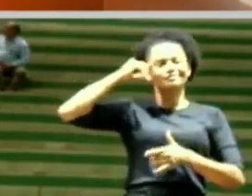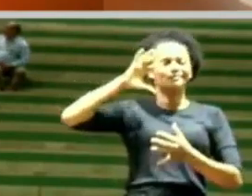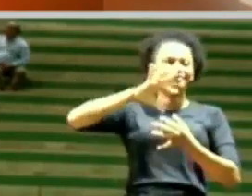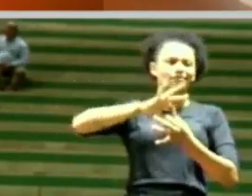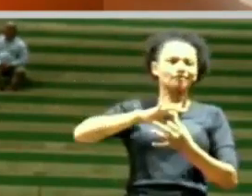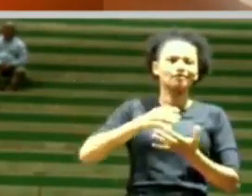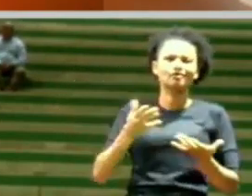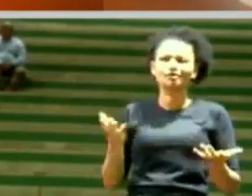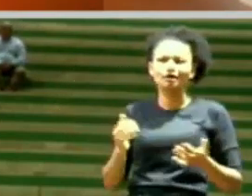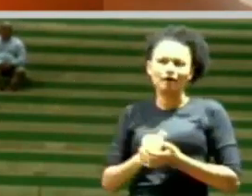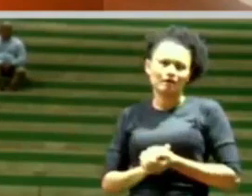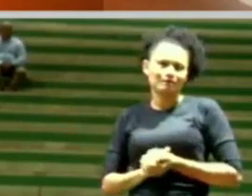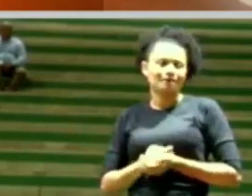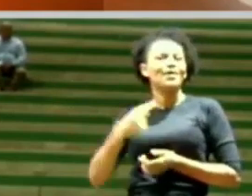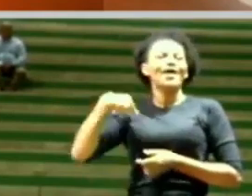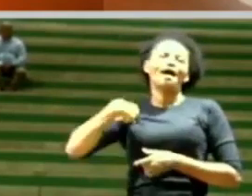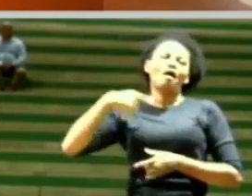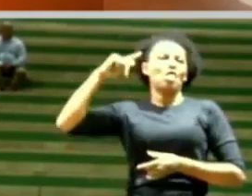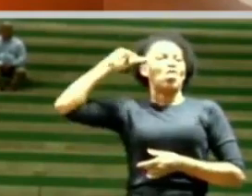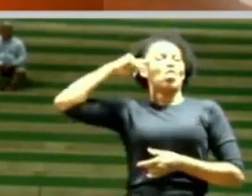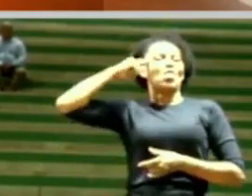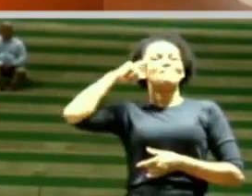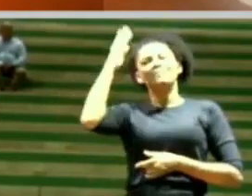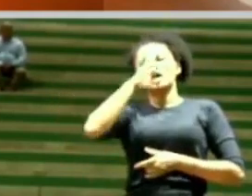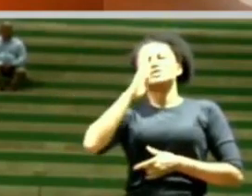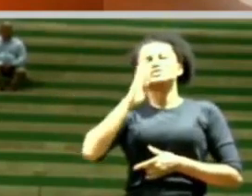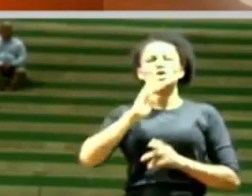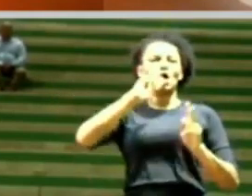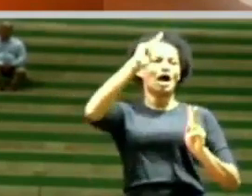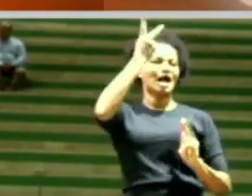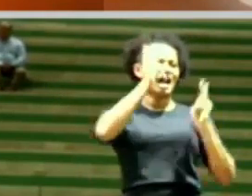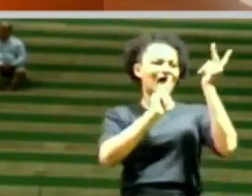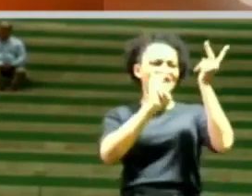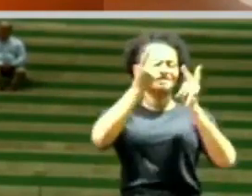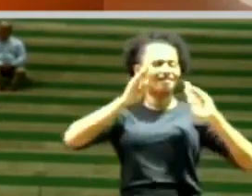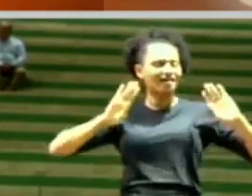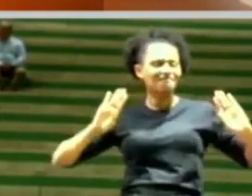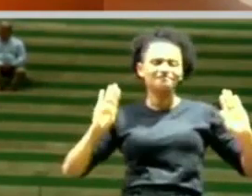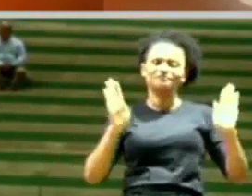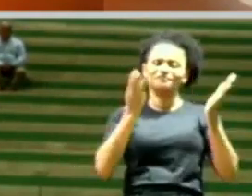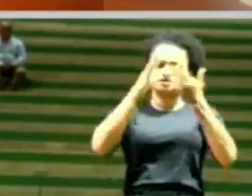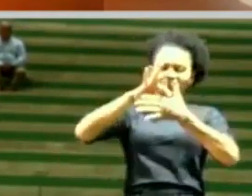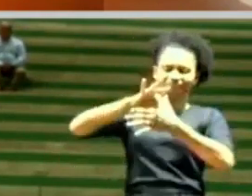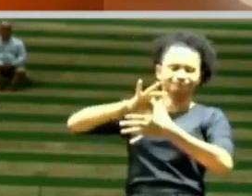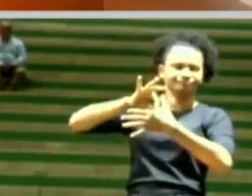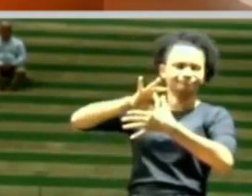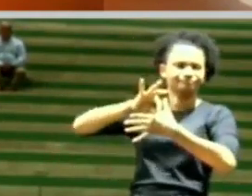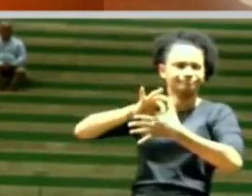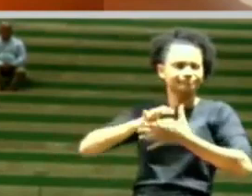E o país do carnaval. A festa da carne.